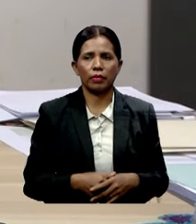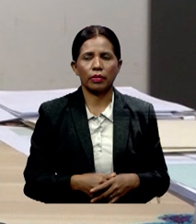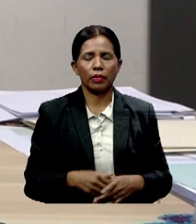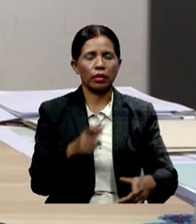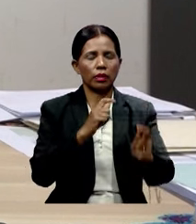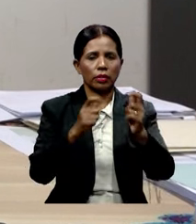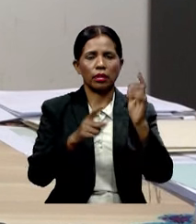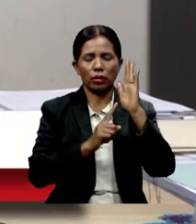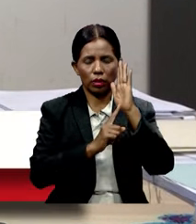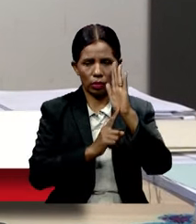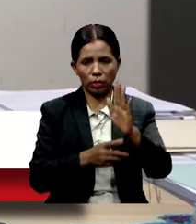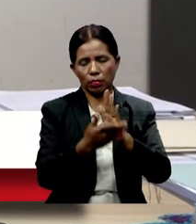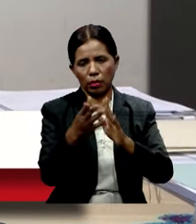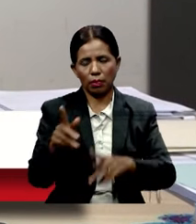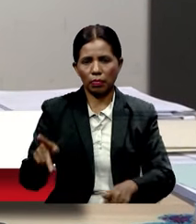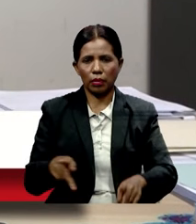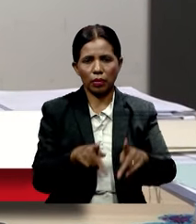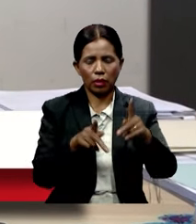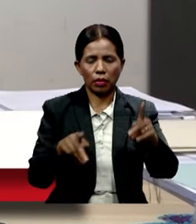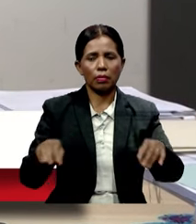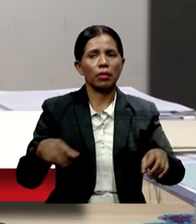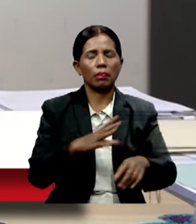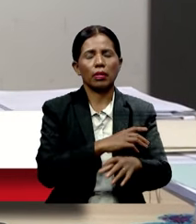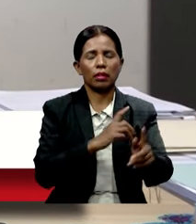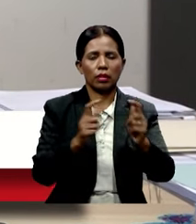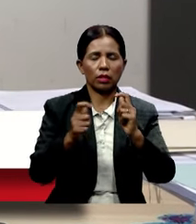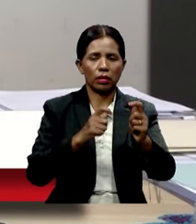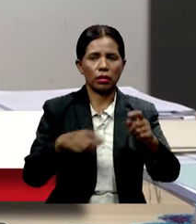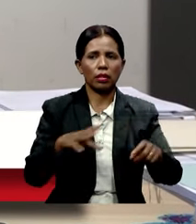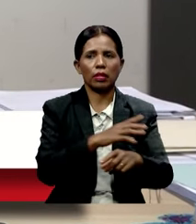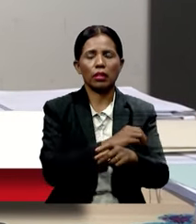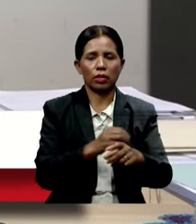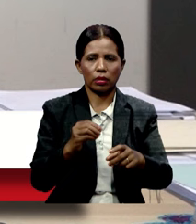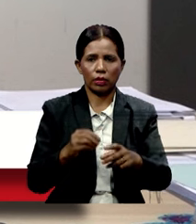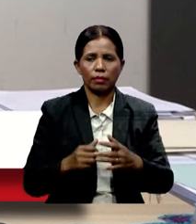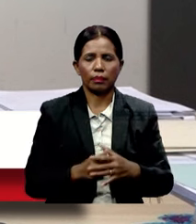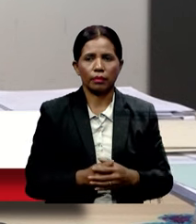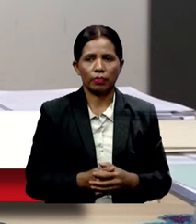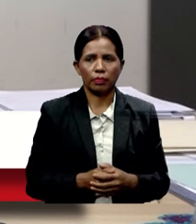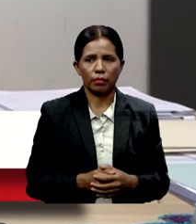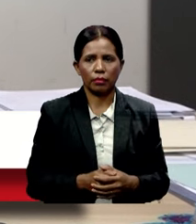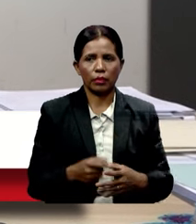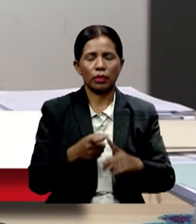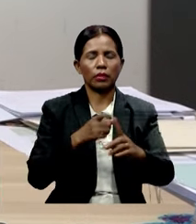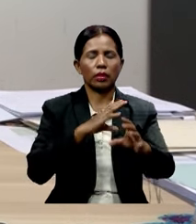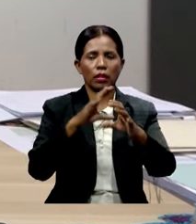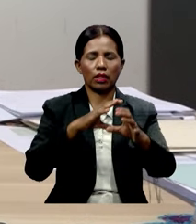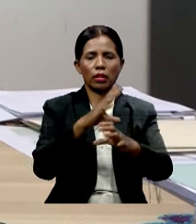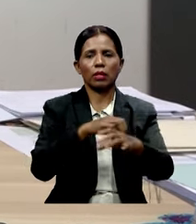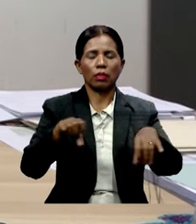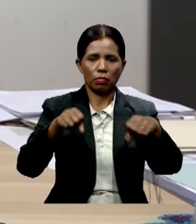trânsito, a informa para o público, a informa para o motorista, sira, condutor e sira, nomos, você careta, nomos